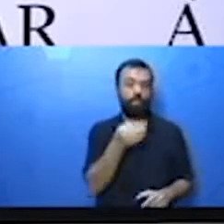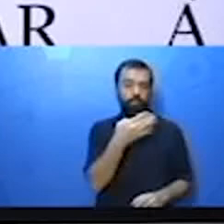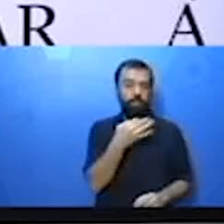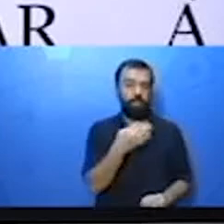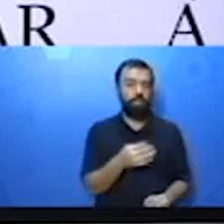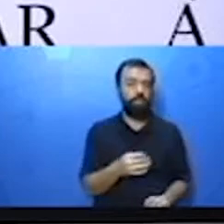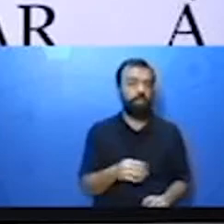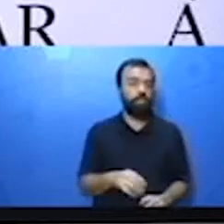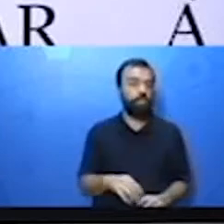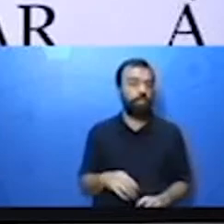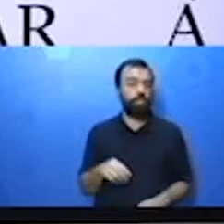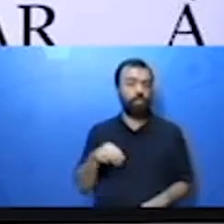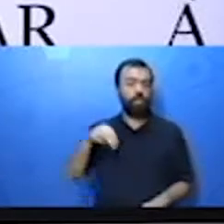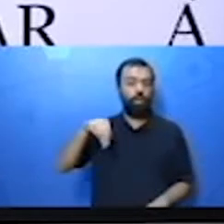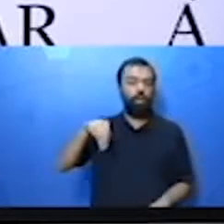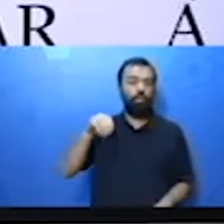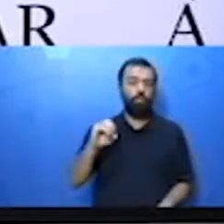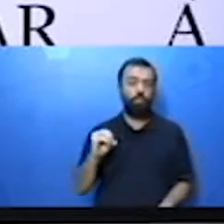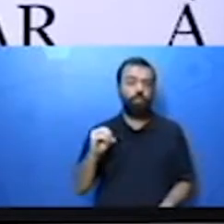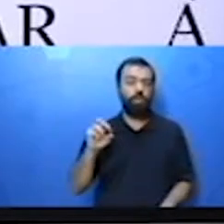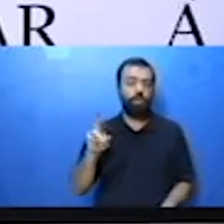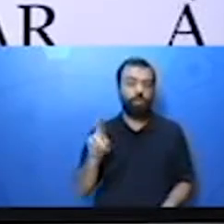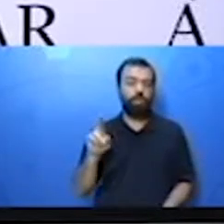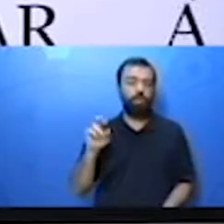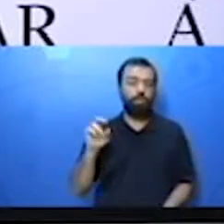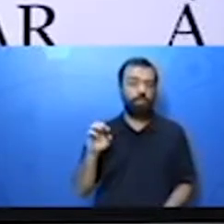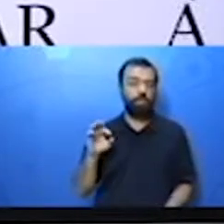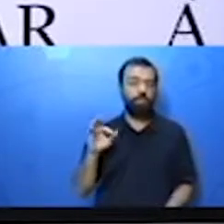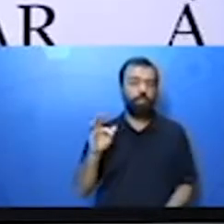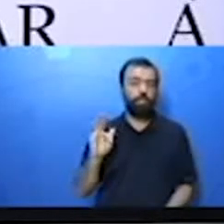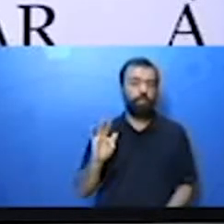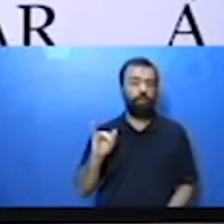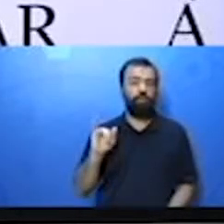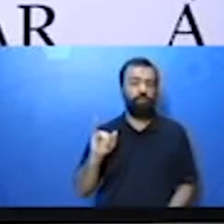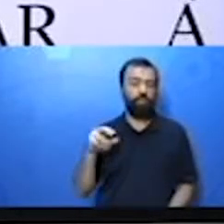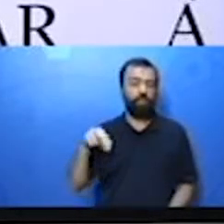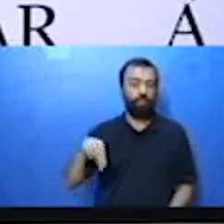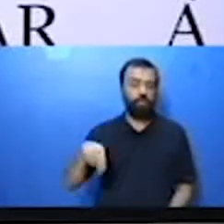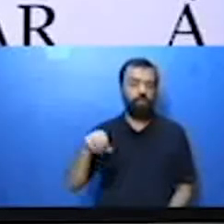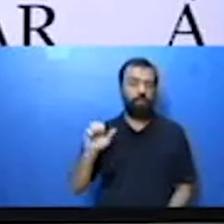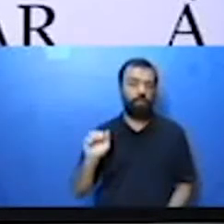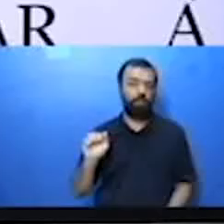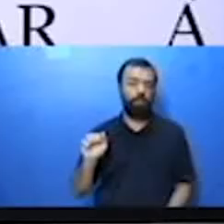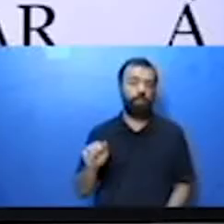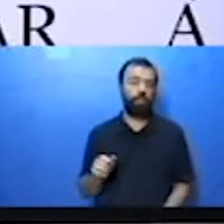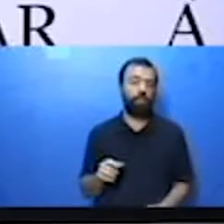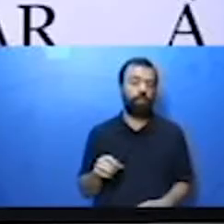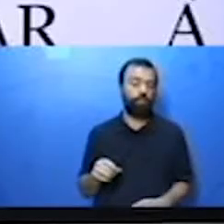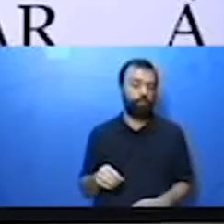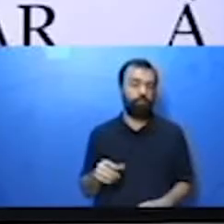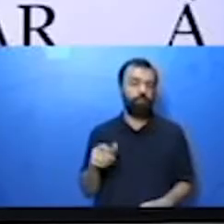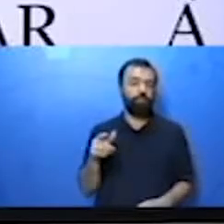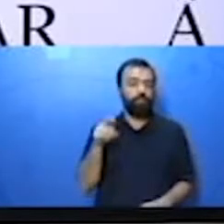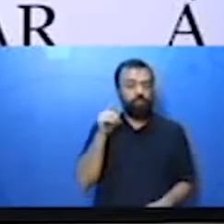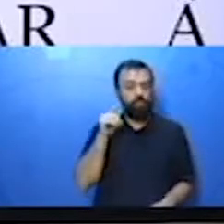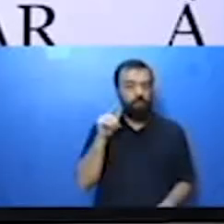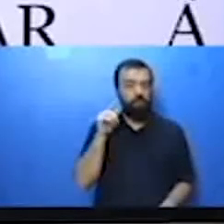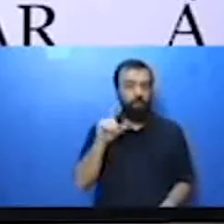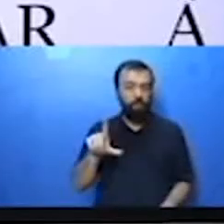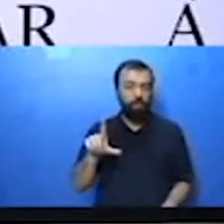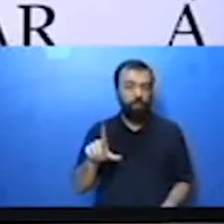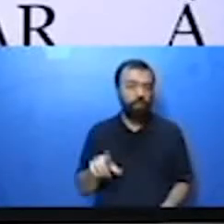né? O uso abusivo pode induzir ao coma e à depressão da capacidade